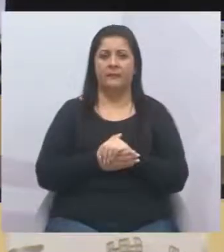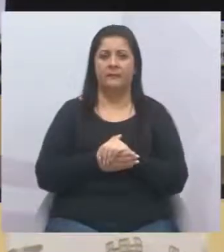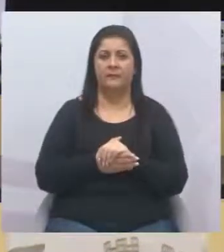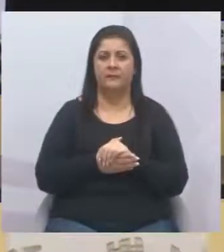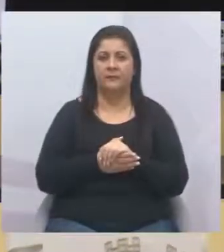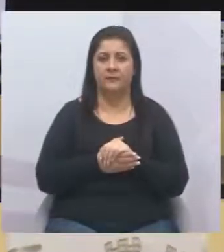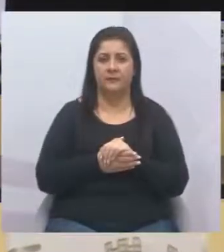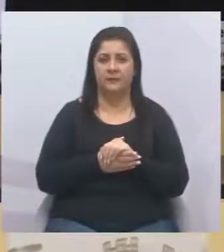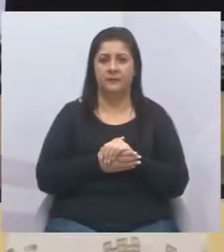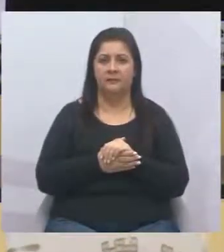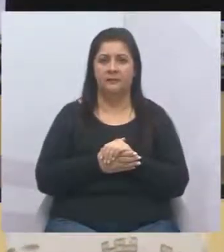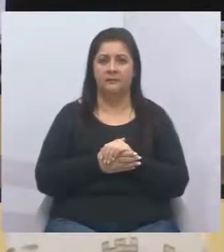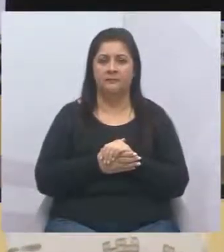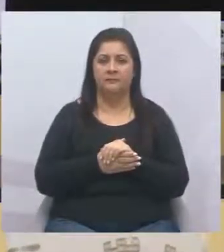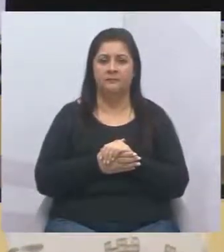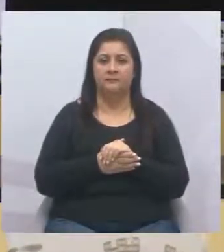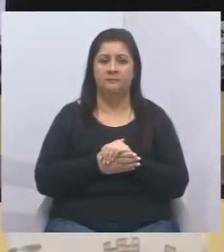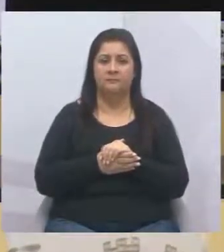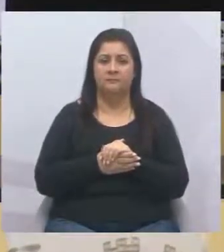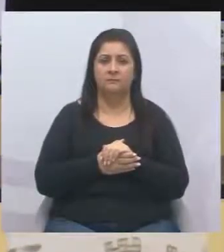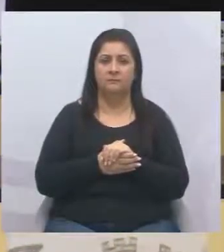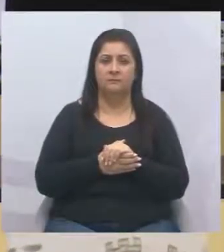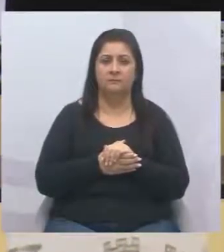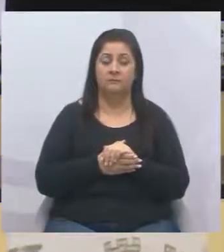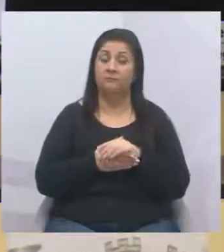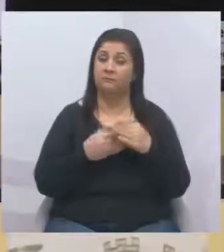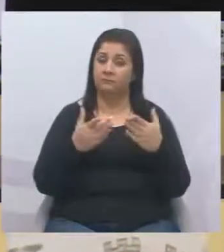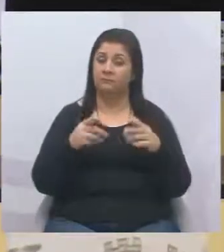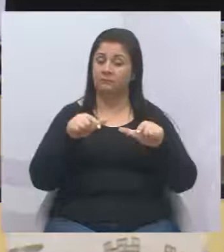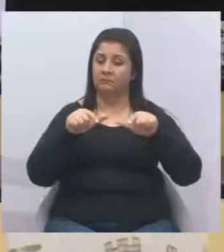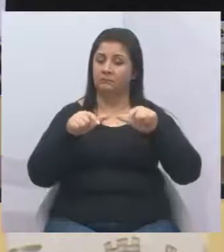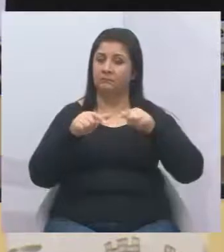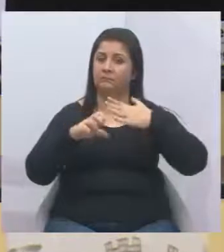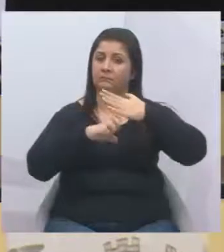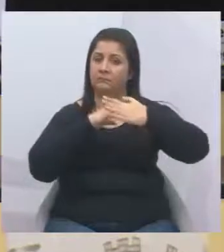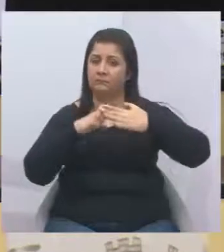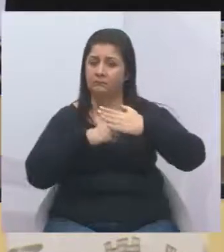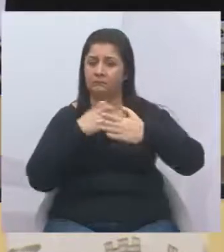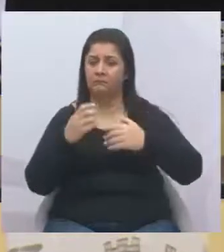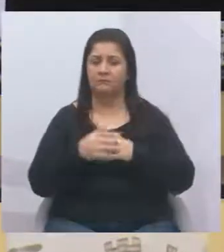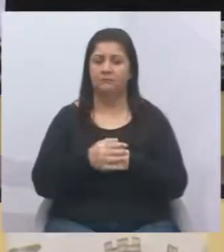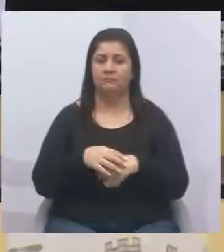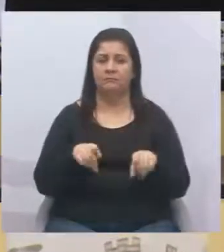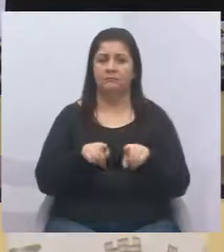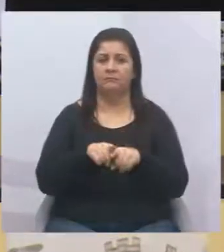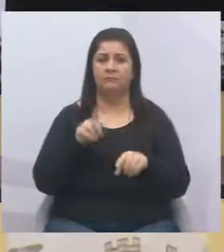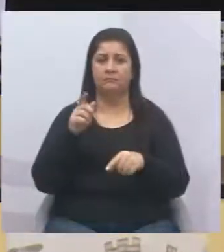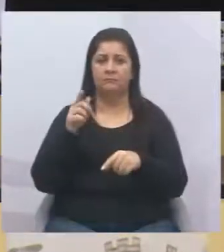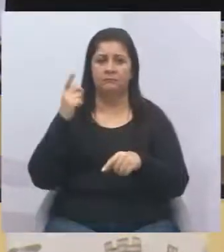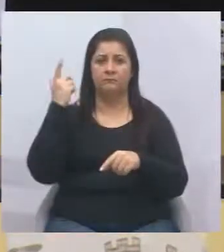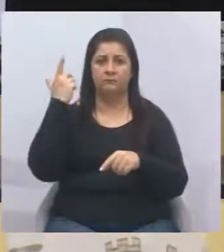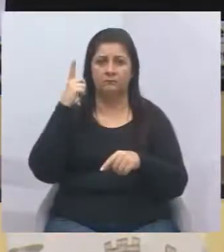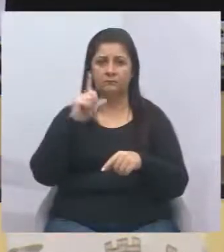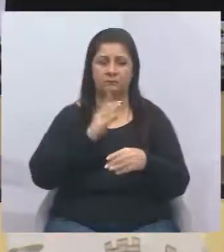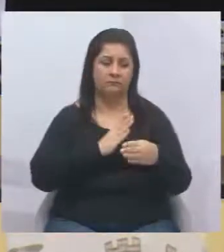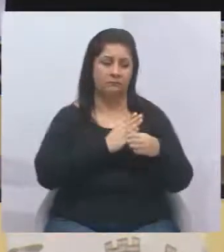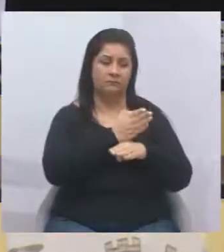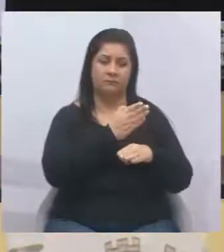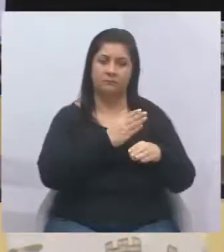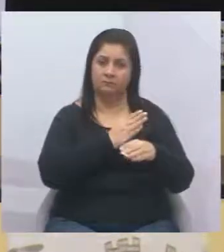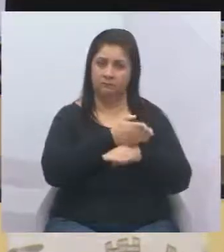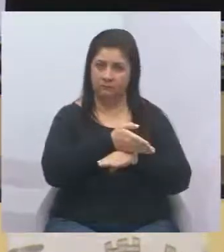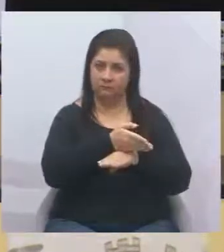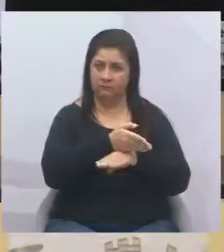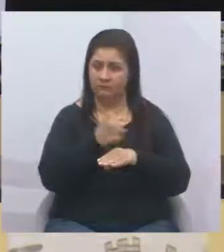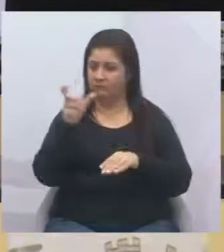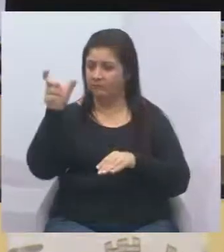primária, do fomento à atividade empresarial e de garantia de acesso do cidadão ao